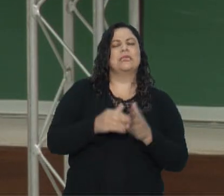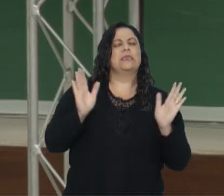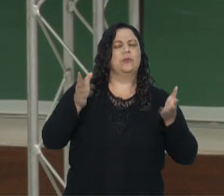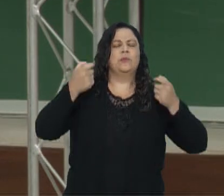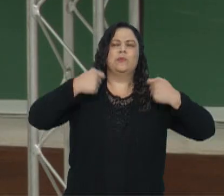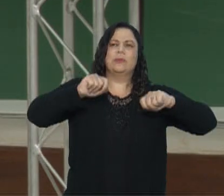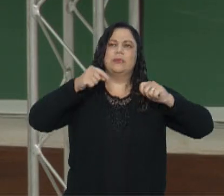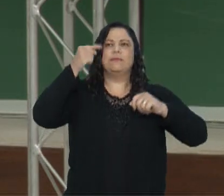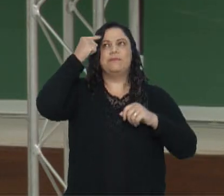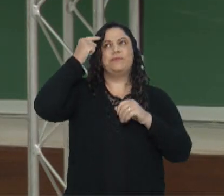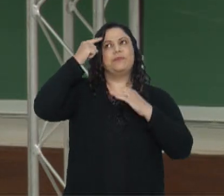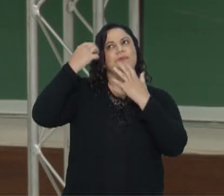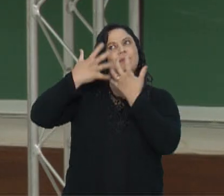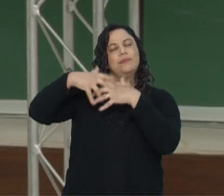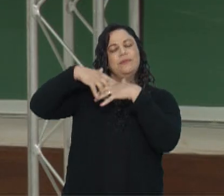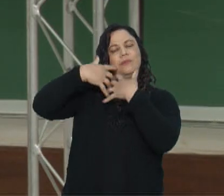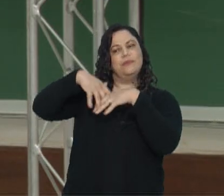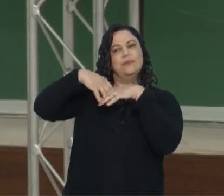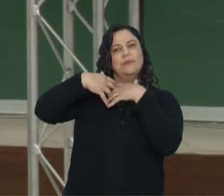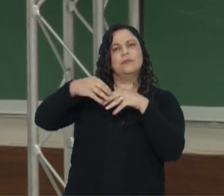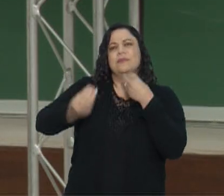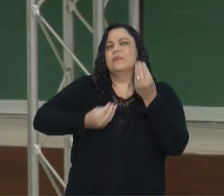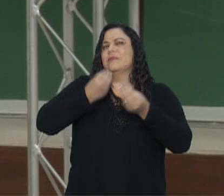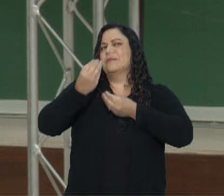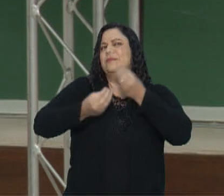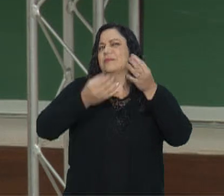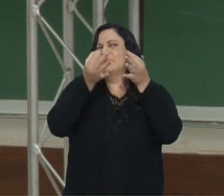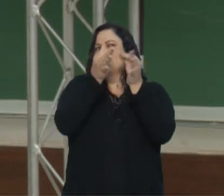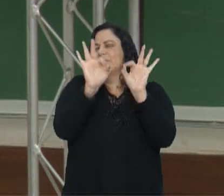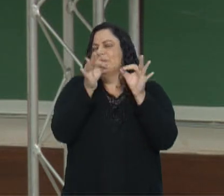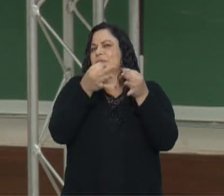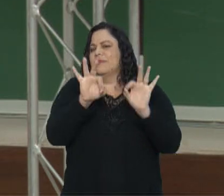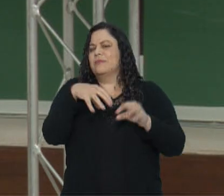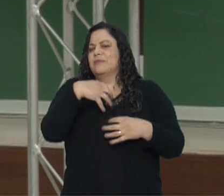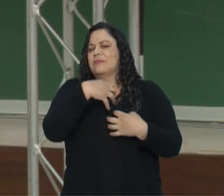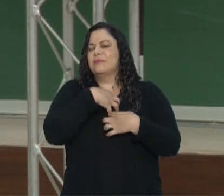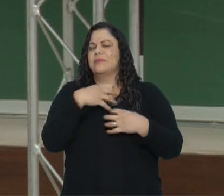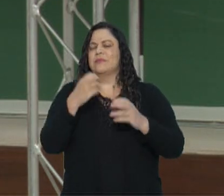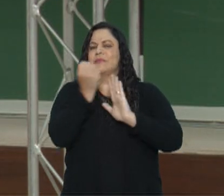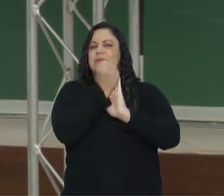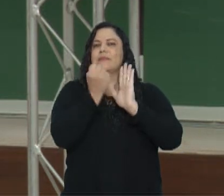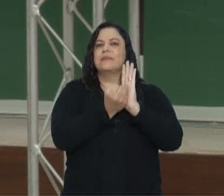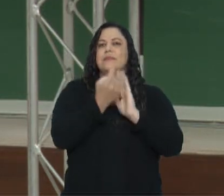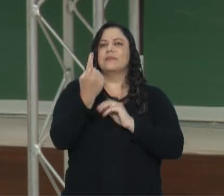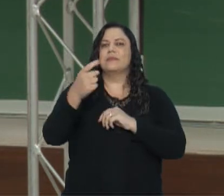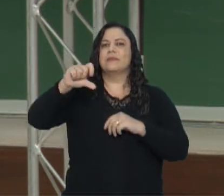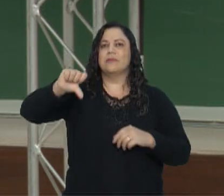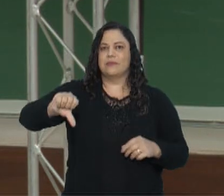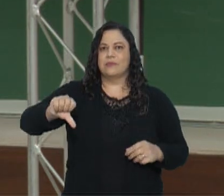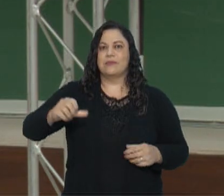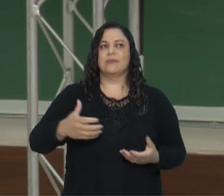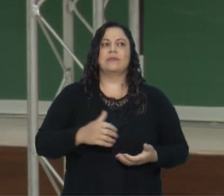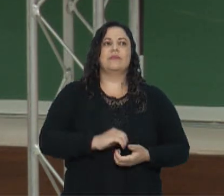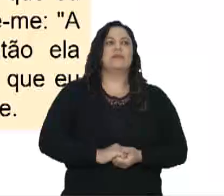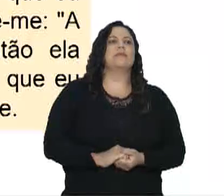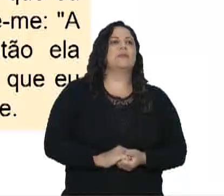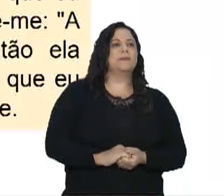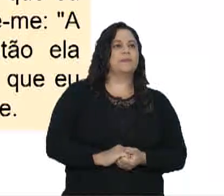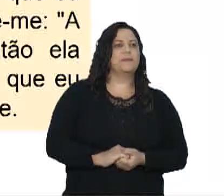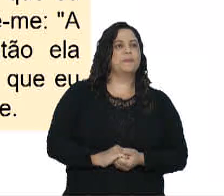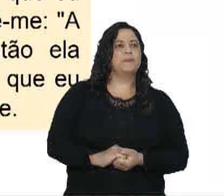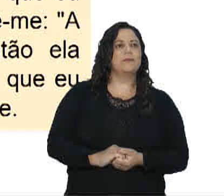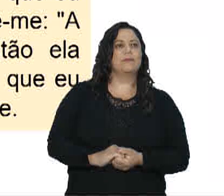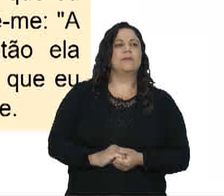precisamos pensar em como ele trabalhava esse estilo aí desse século XIX. Hamlet observa